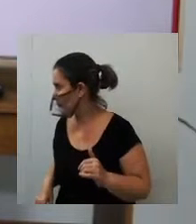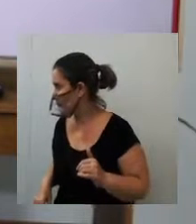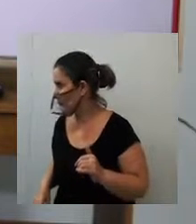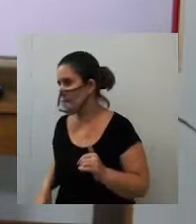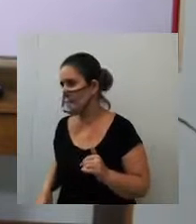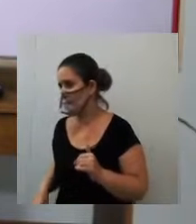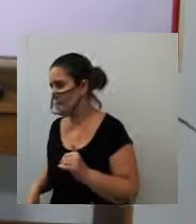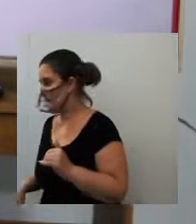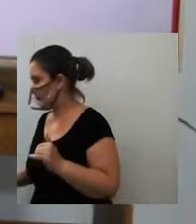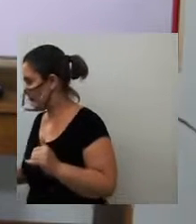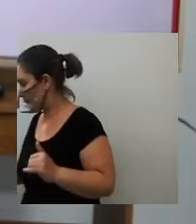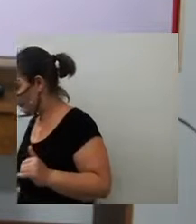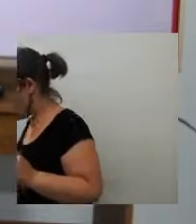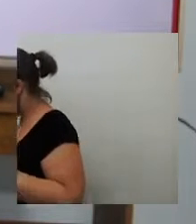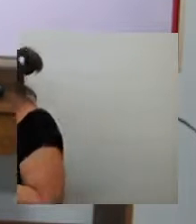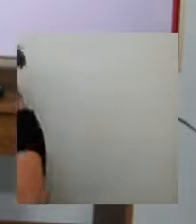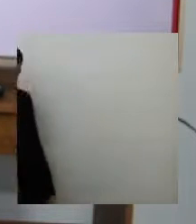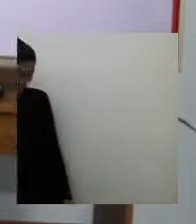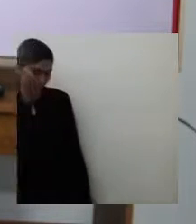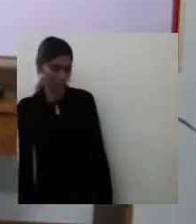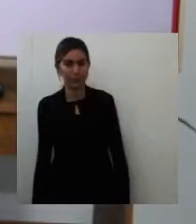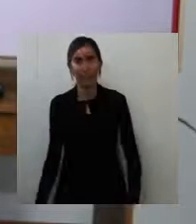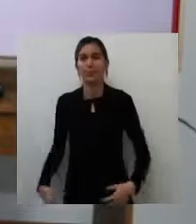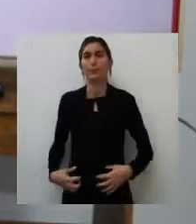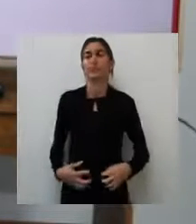deixa ele responder hein